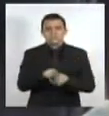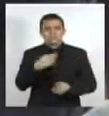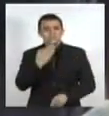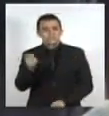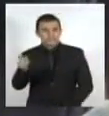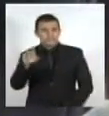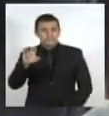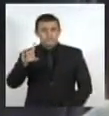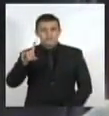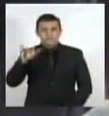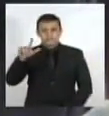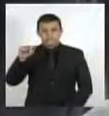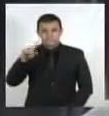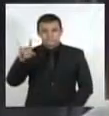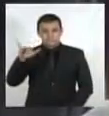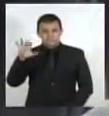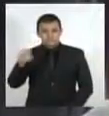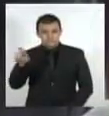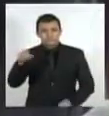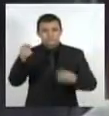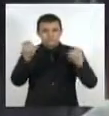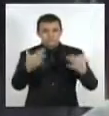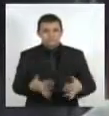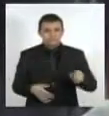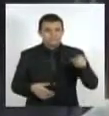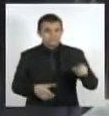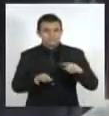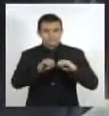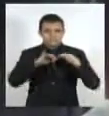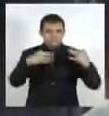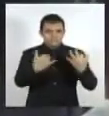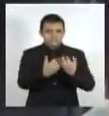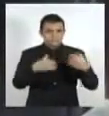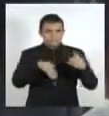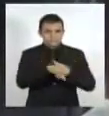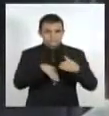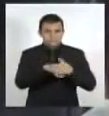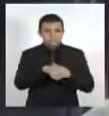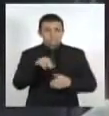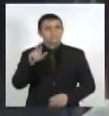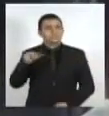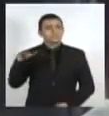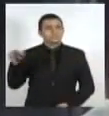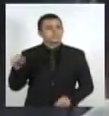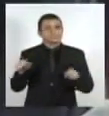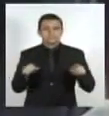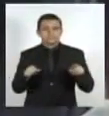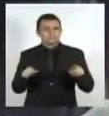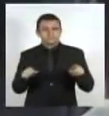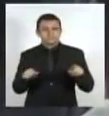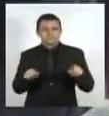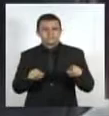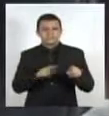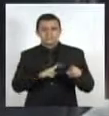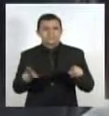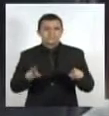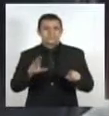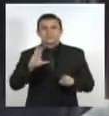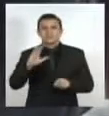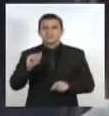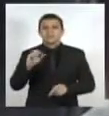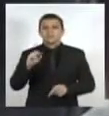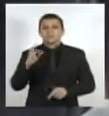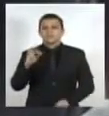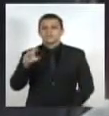Edilásio, ele diz que o Castelão jamais deixará de ser chamado de Castelão. Se